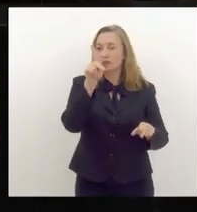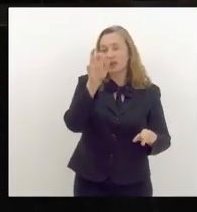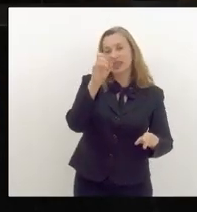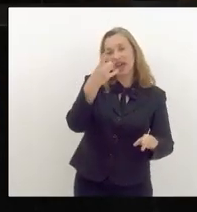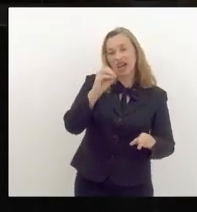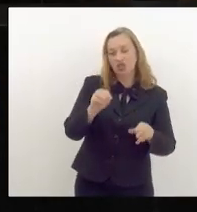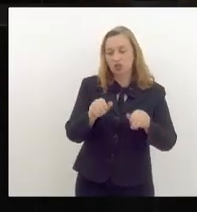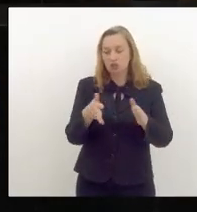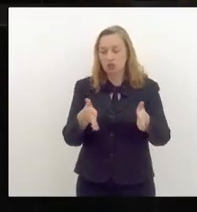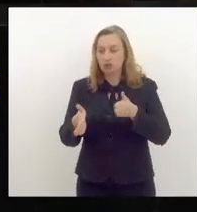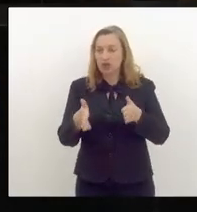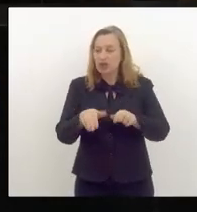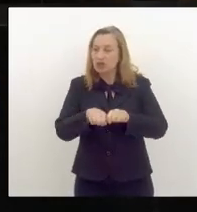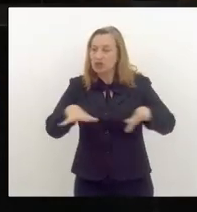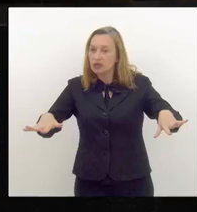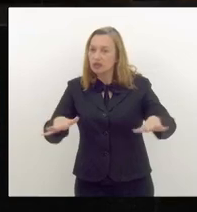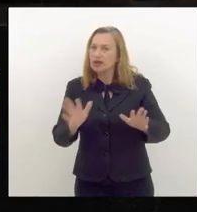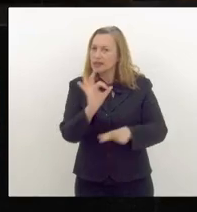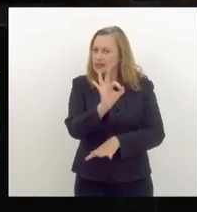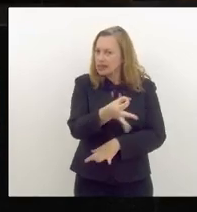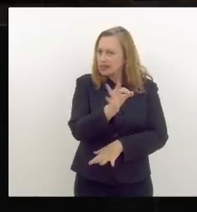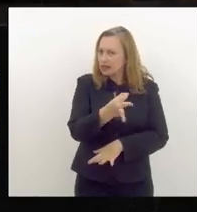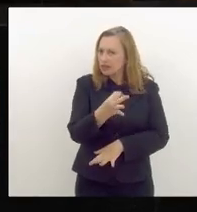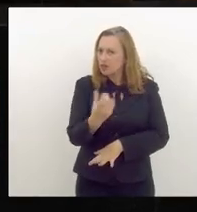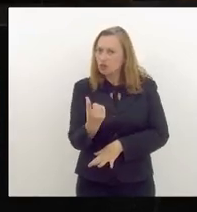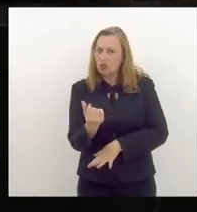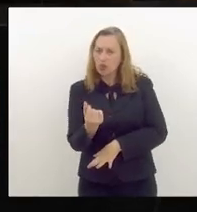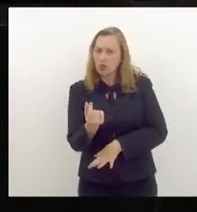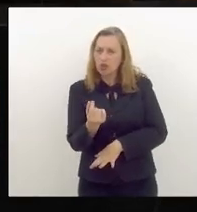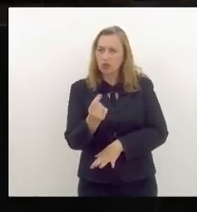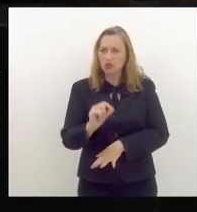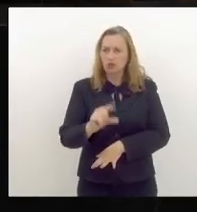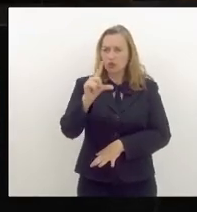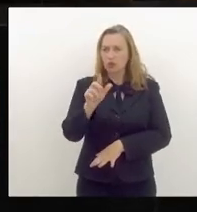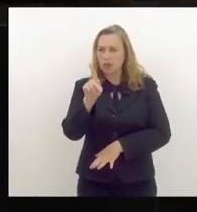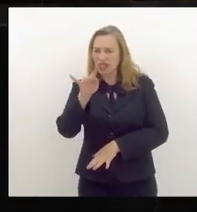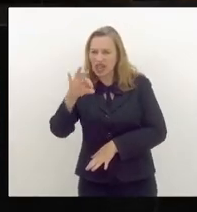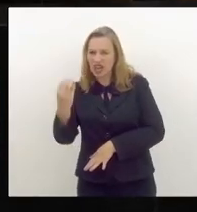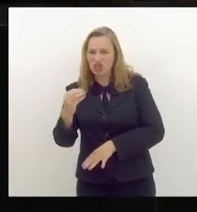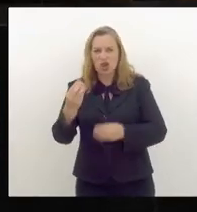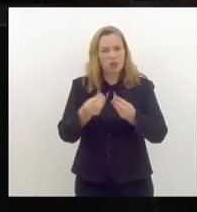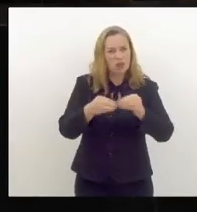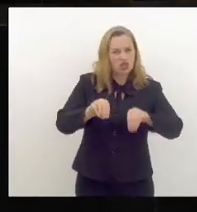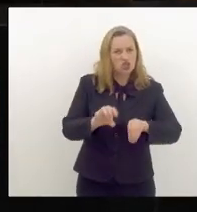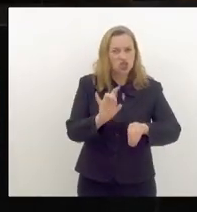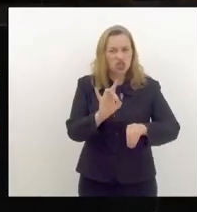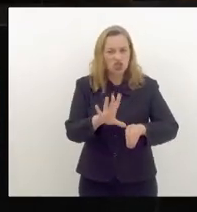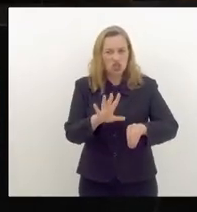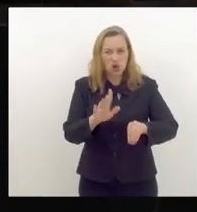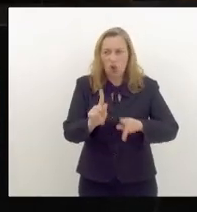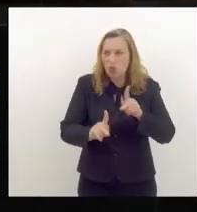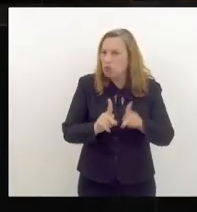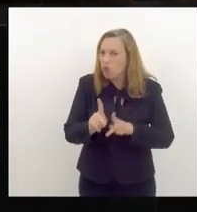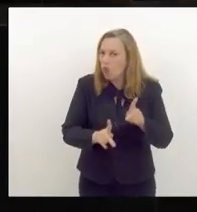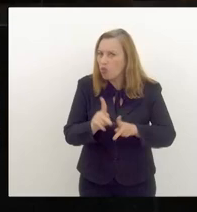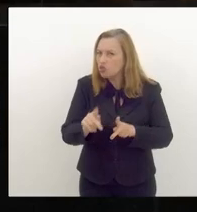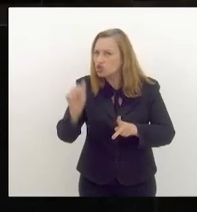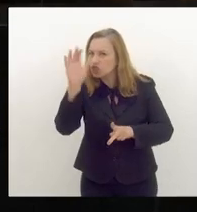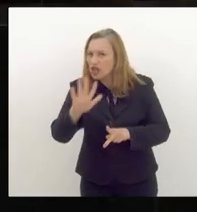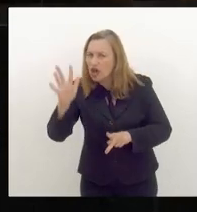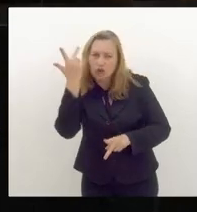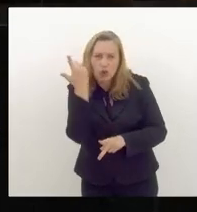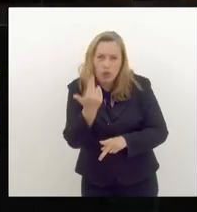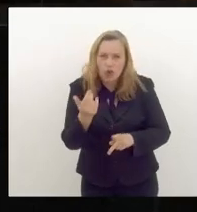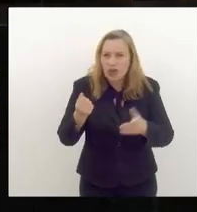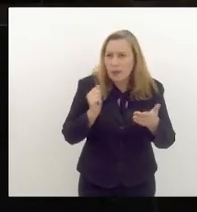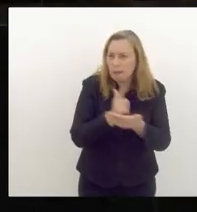e obviamente com aumento do pedágio na forma como se dá uma festa simplesmente a população geral como